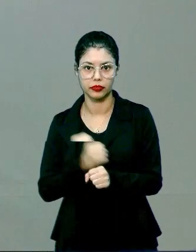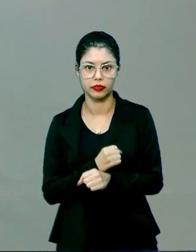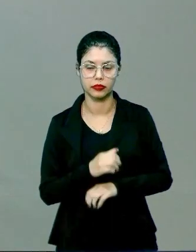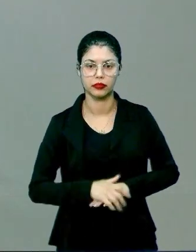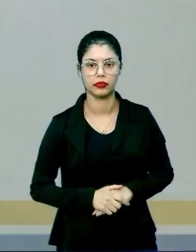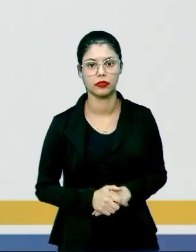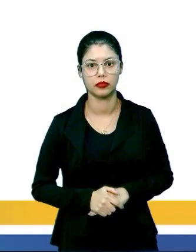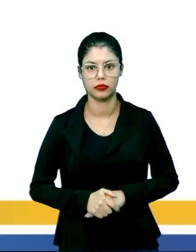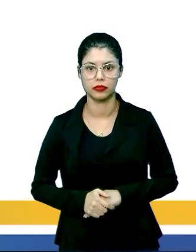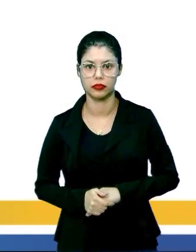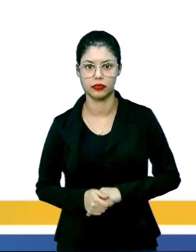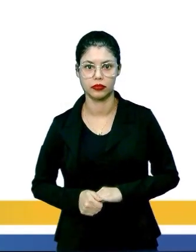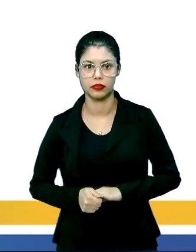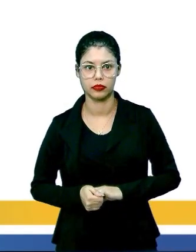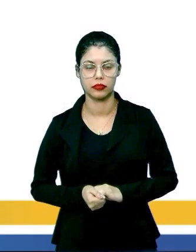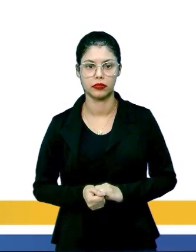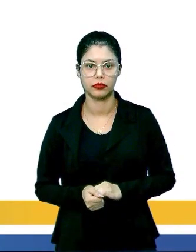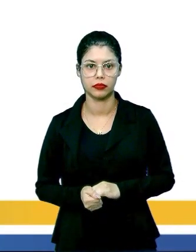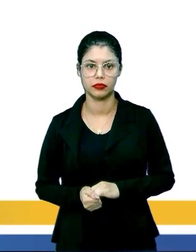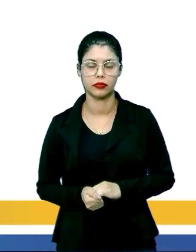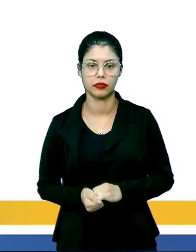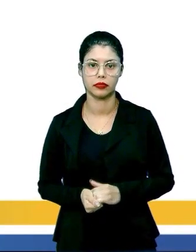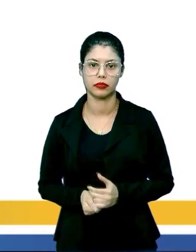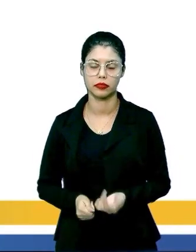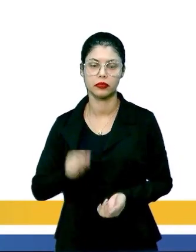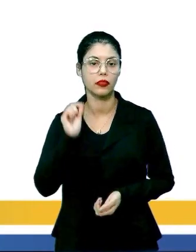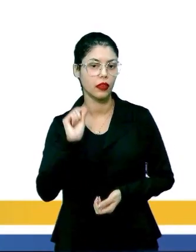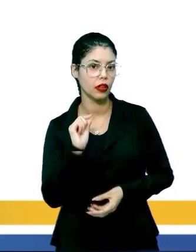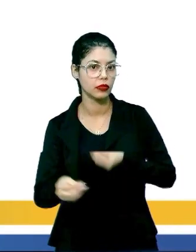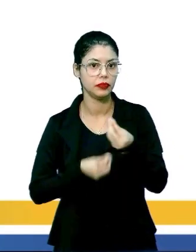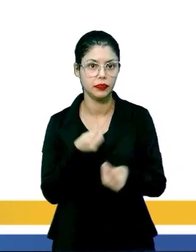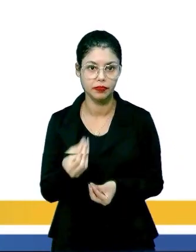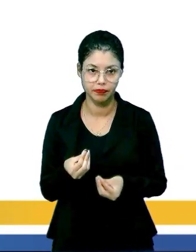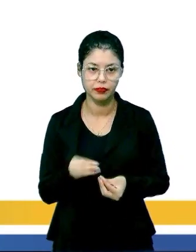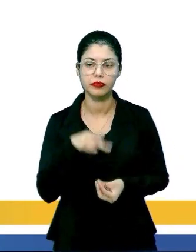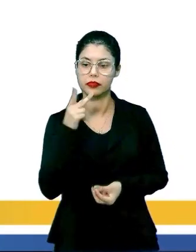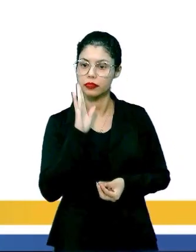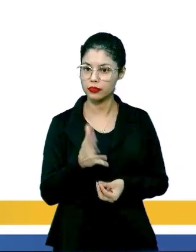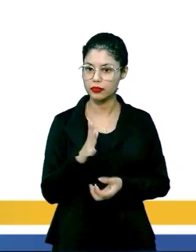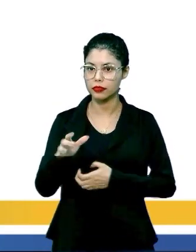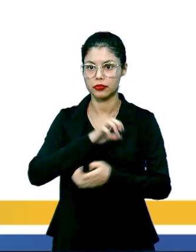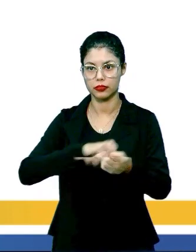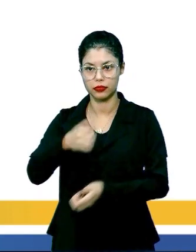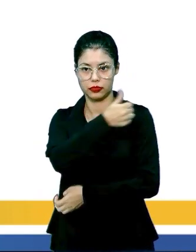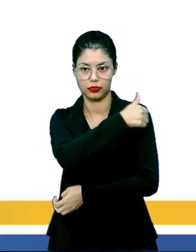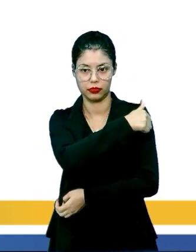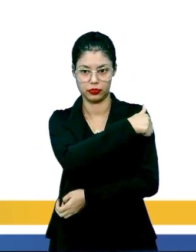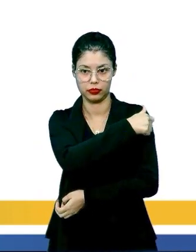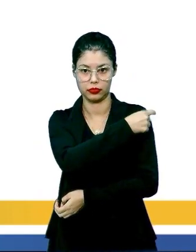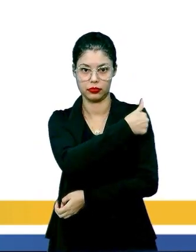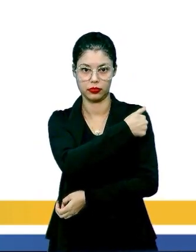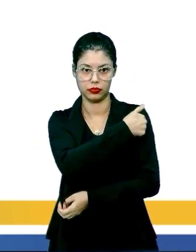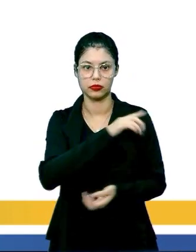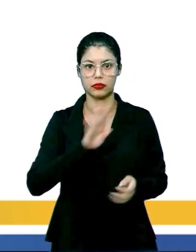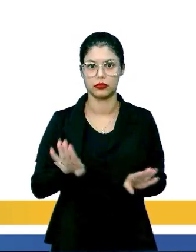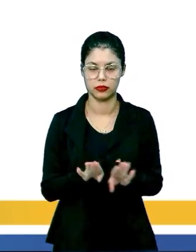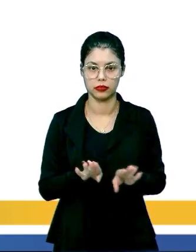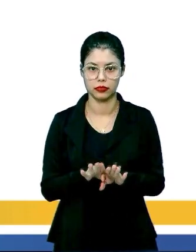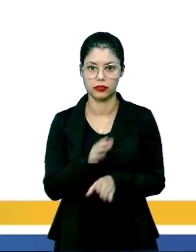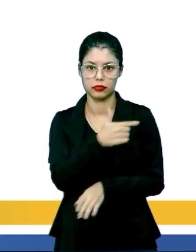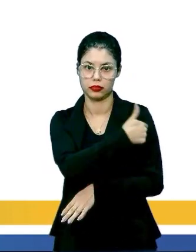Enem. E aí a revolta da vacina foi o quê? Como propriamente o nome já diz, a revolta da vacina tinha a ver com